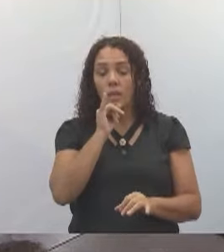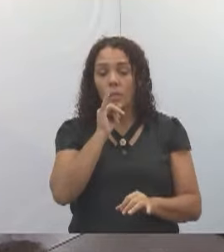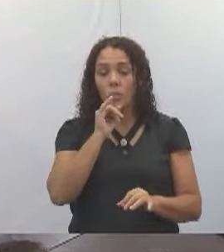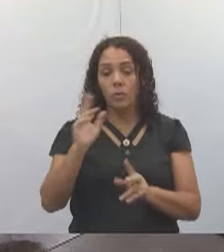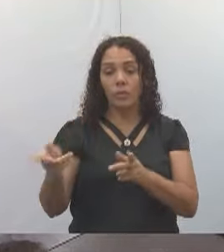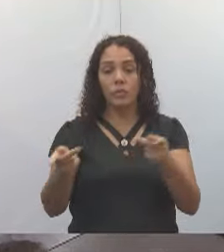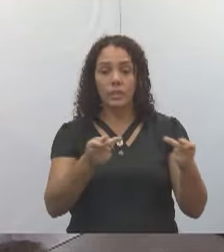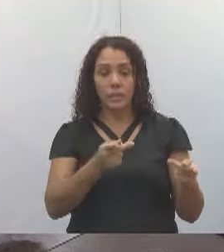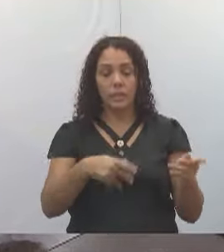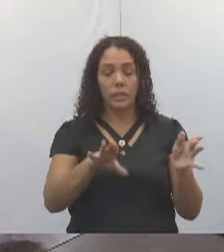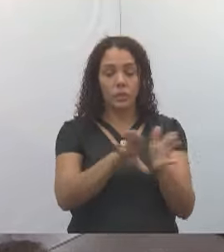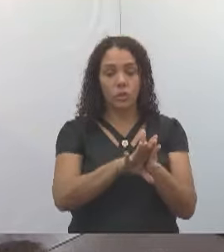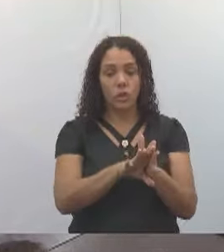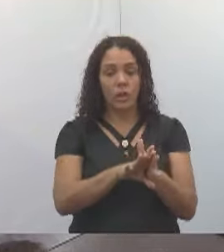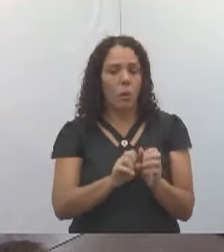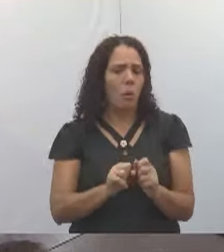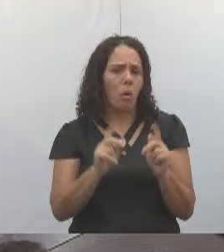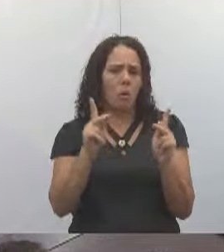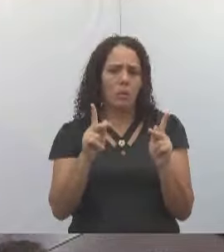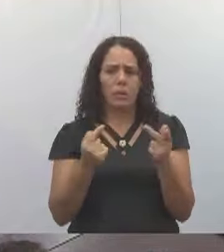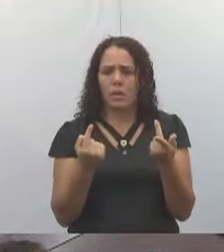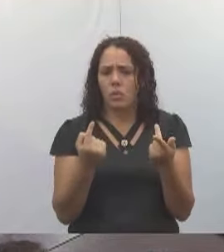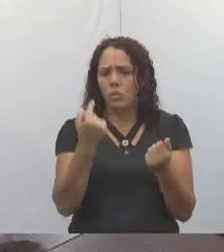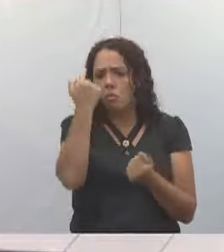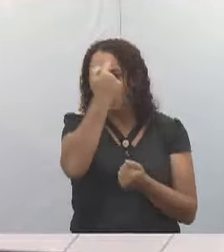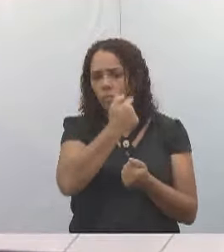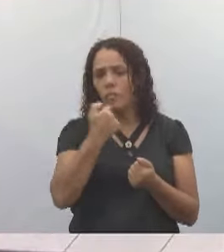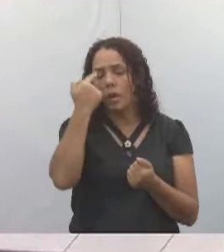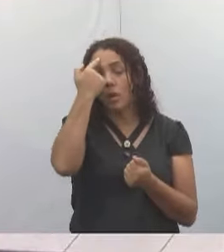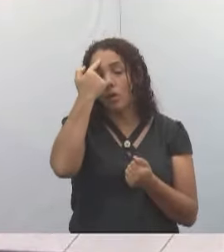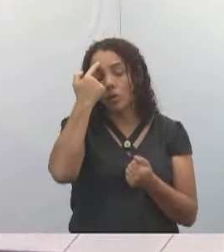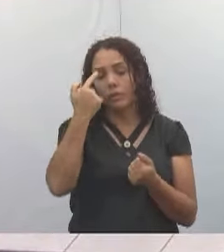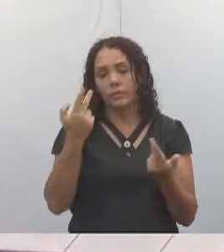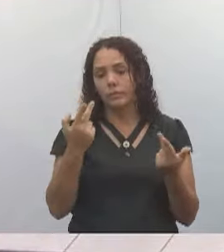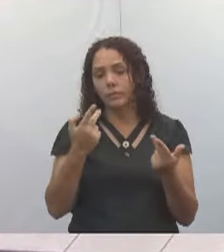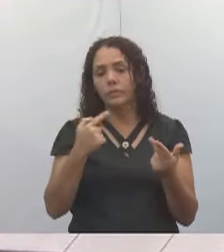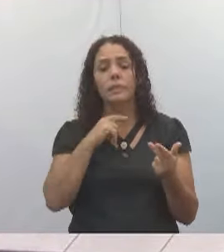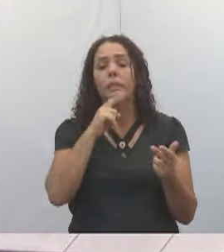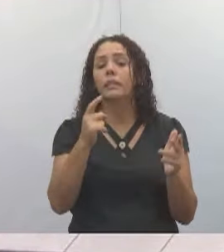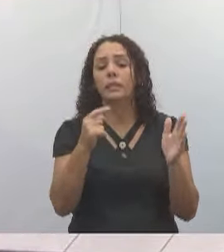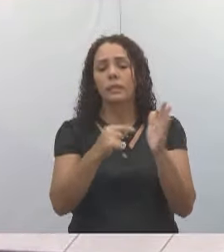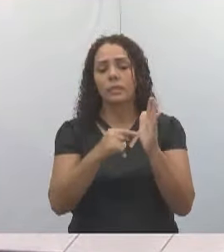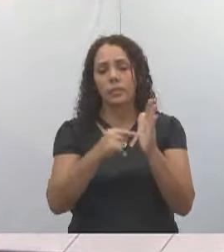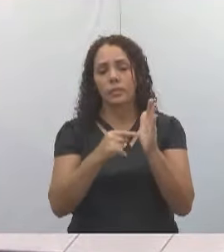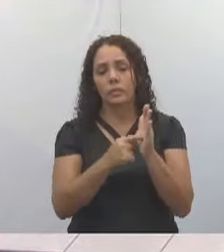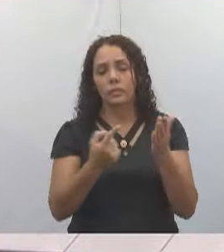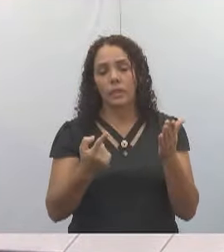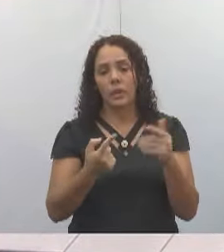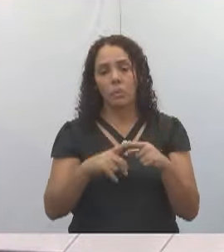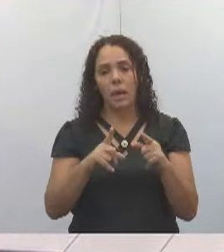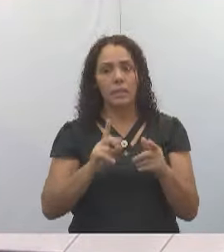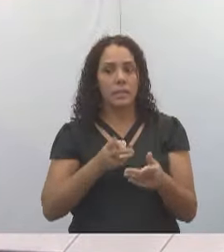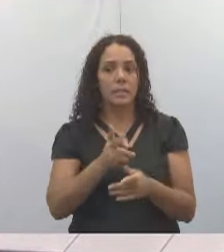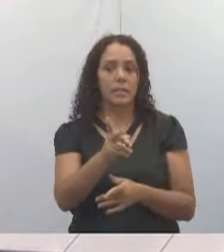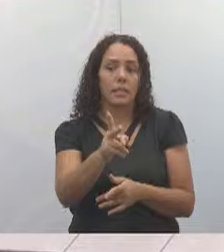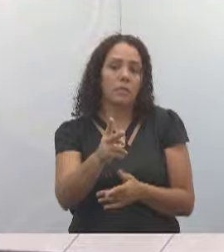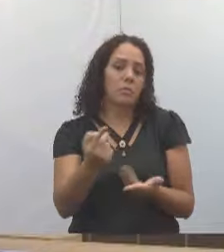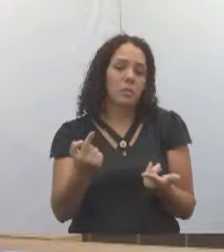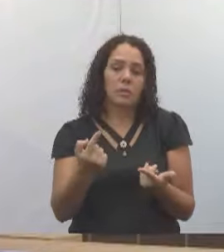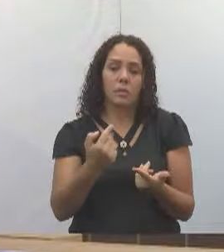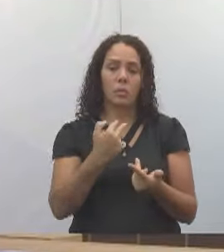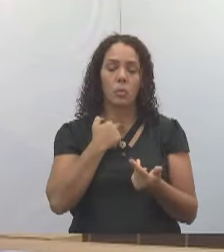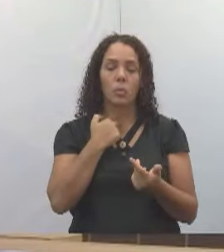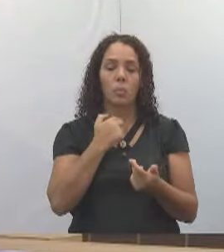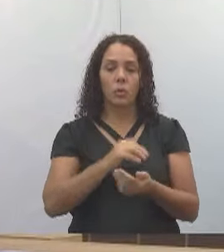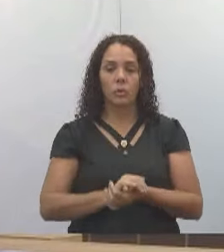entendeu? É o bom senso em tudo, né? Mas parabéns pelo seu trabalho, eu não quero aqui extrapolar,